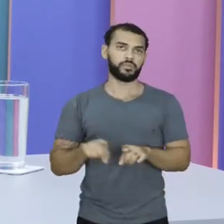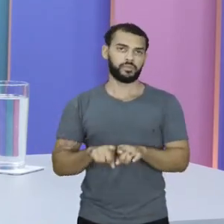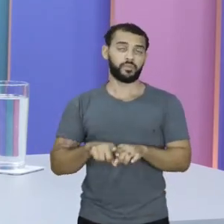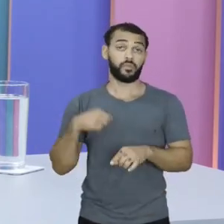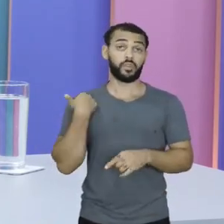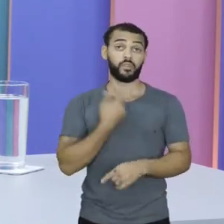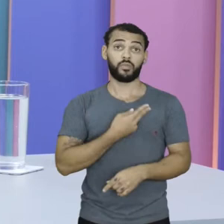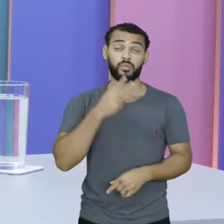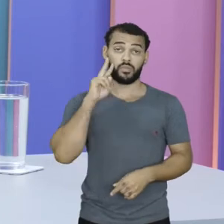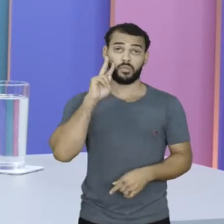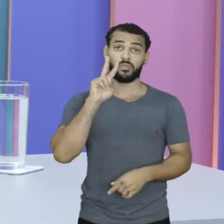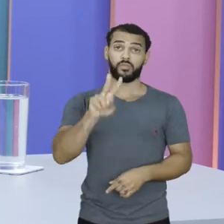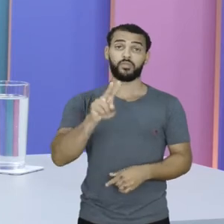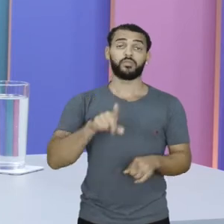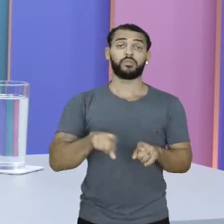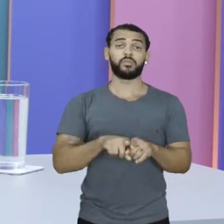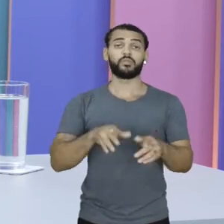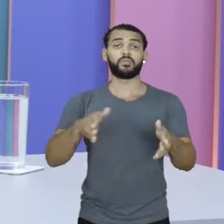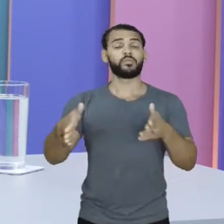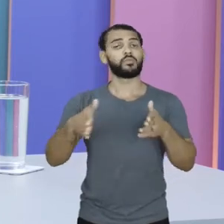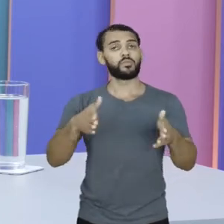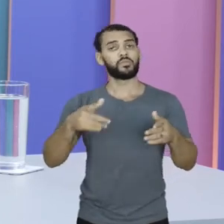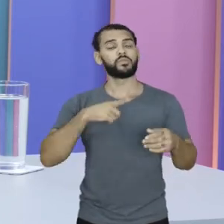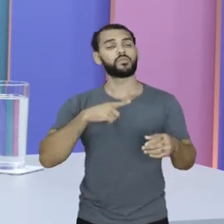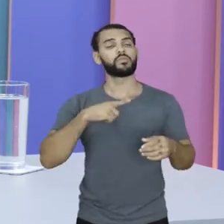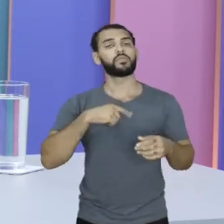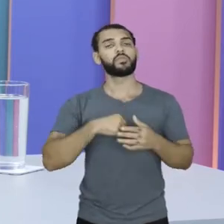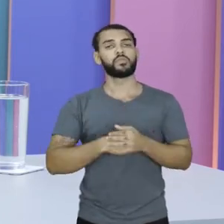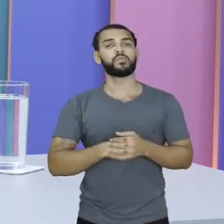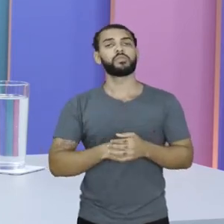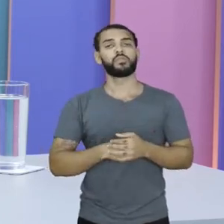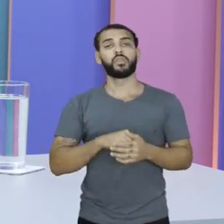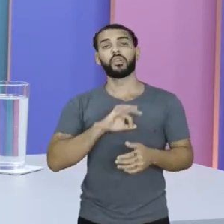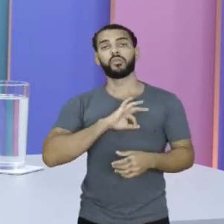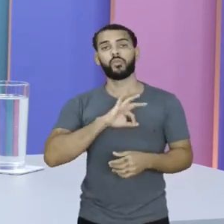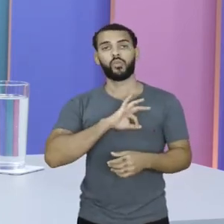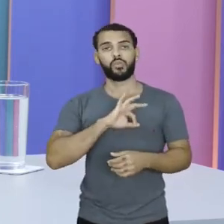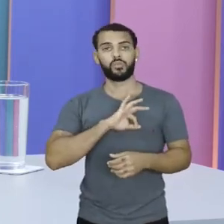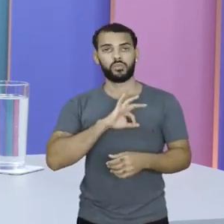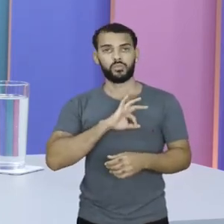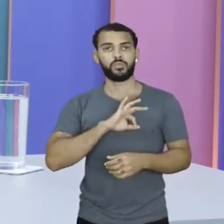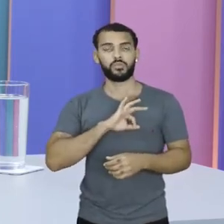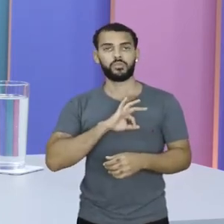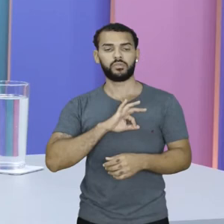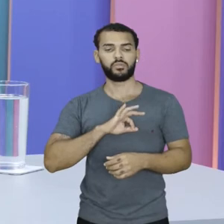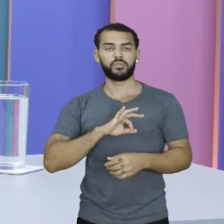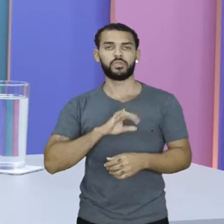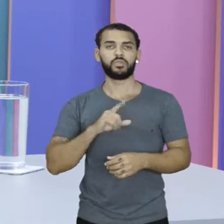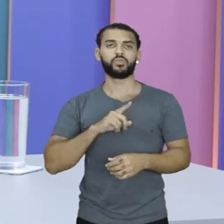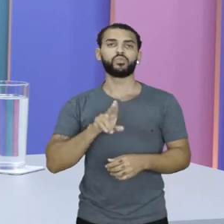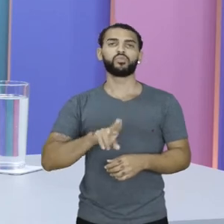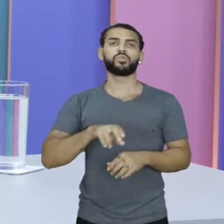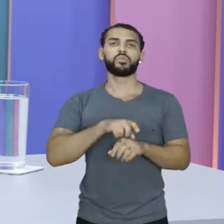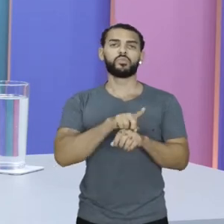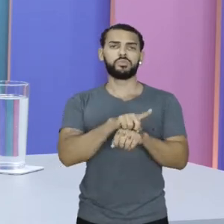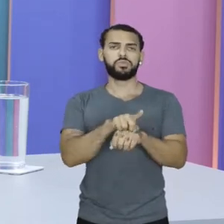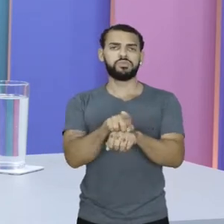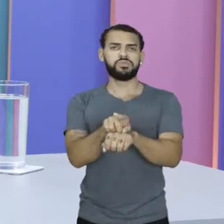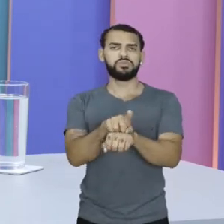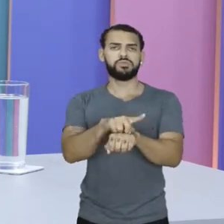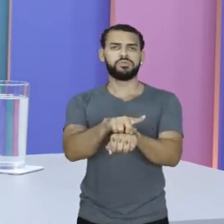período as polícias entrarem dentro das comunidades com tanque de guerra, né? A gente